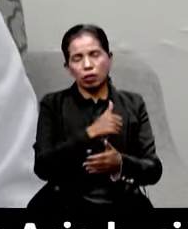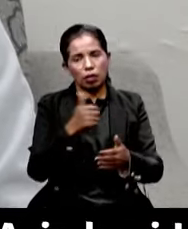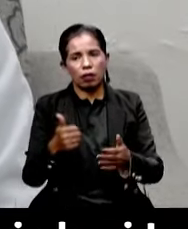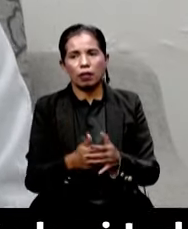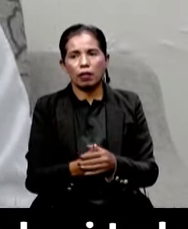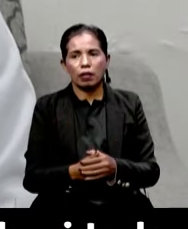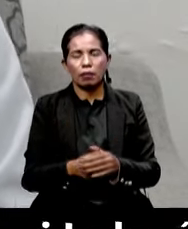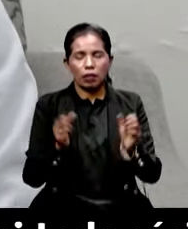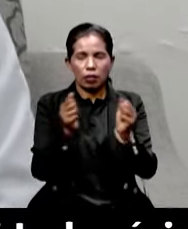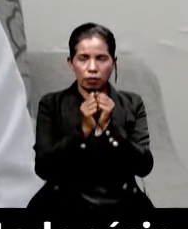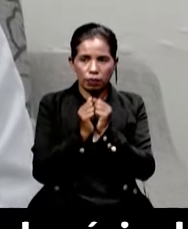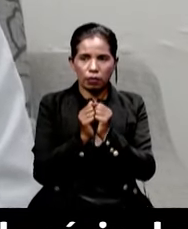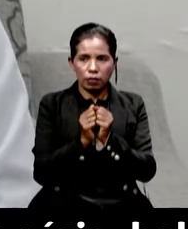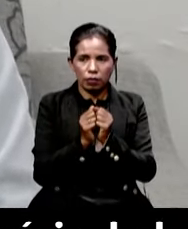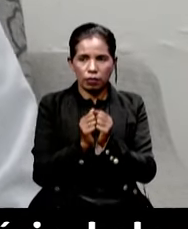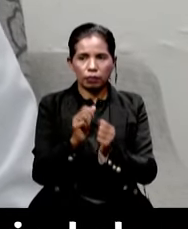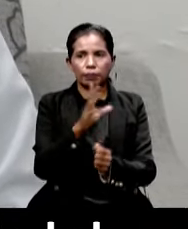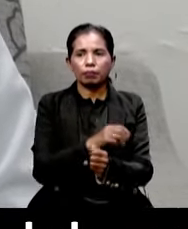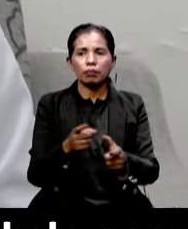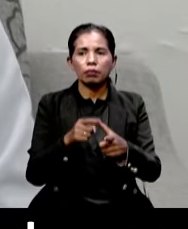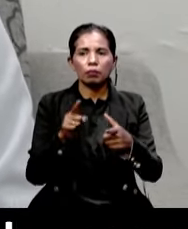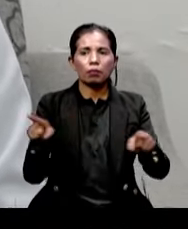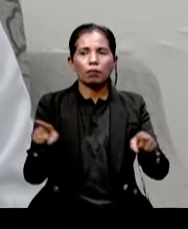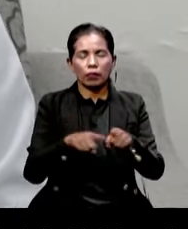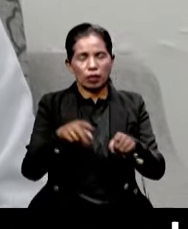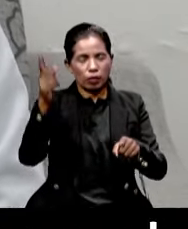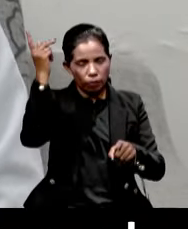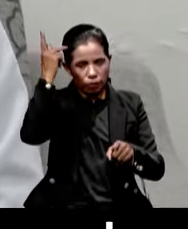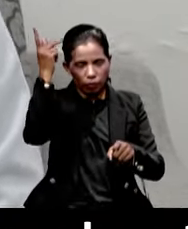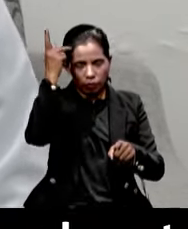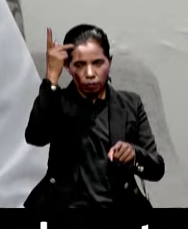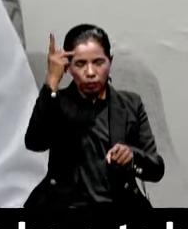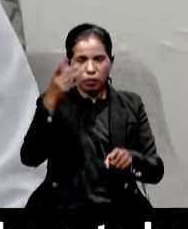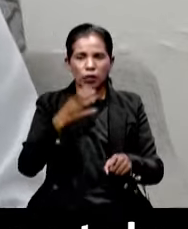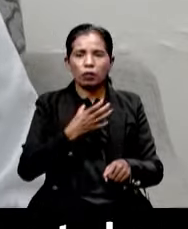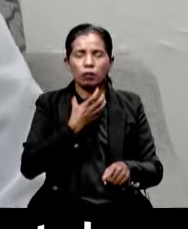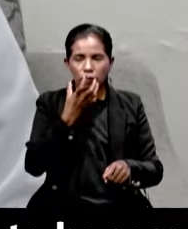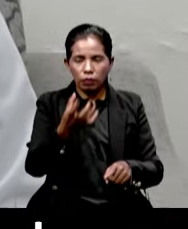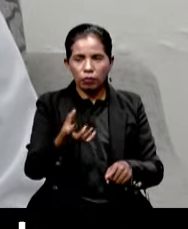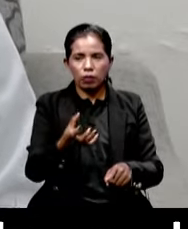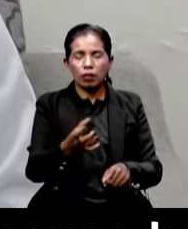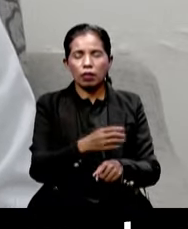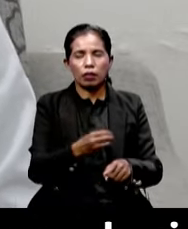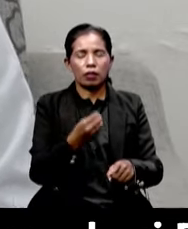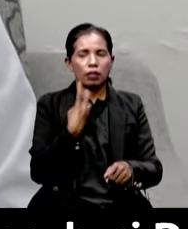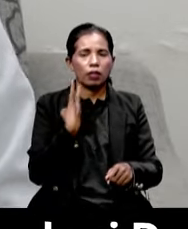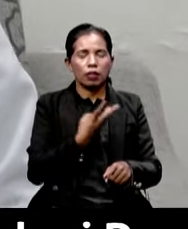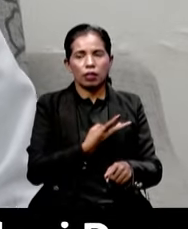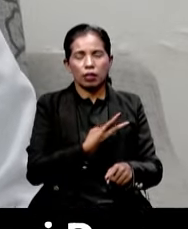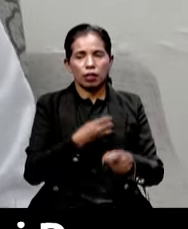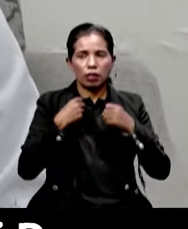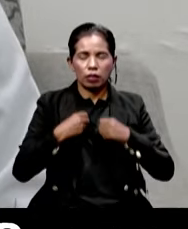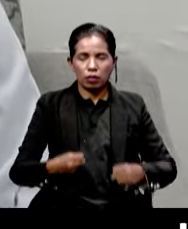le acompañamos ho sintomas selukanesan ulun moras muta itene balansu la hija